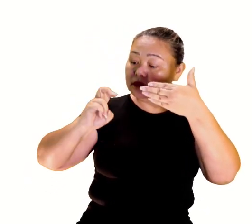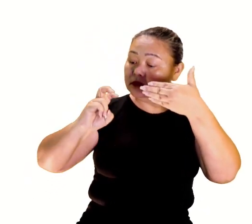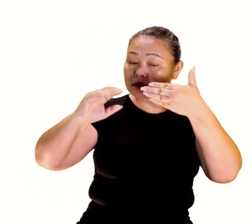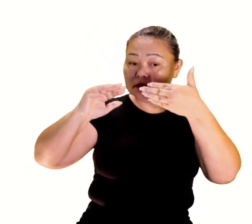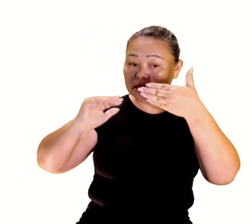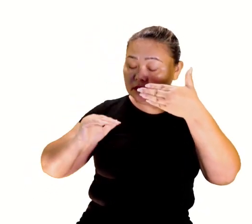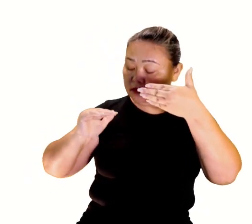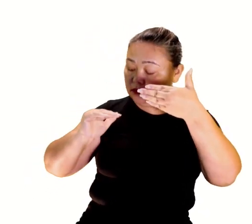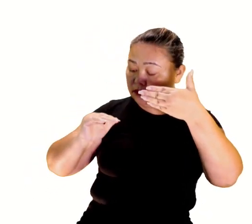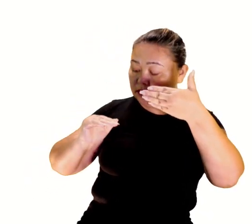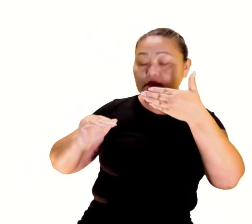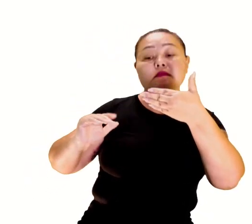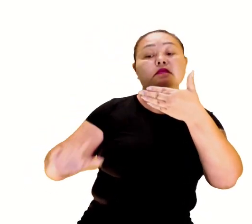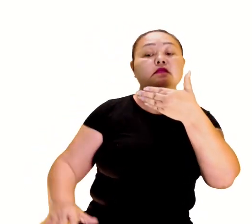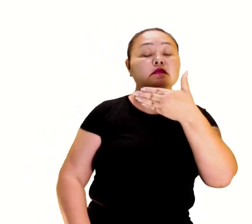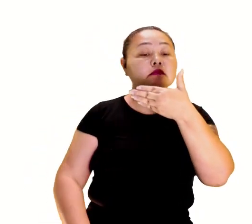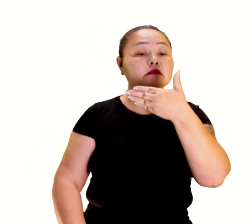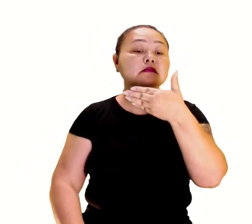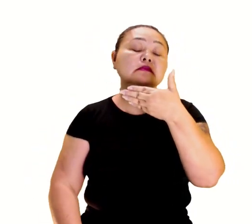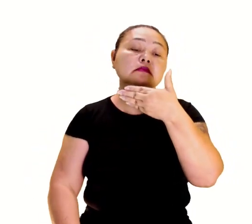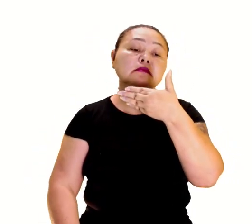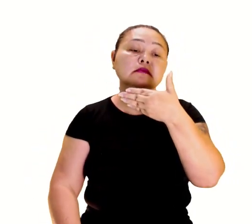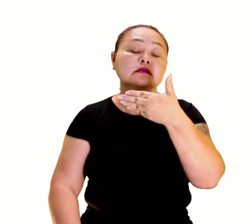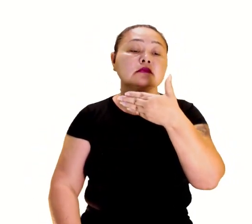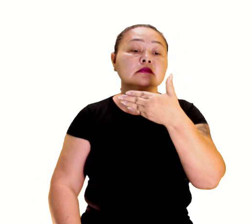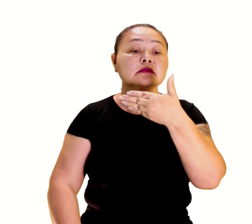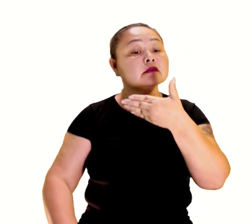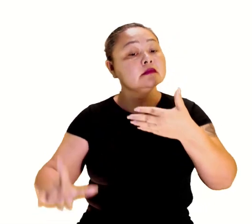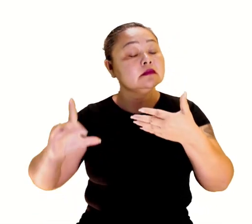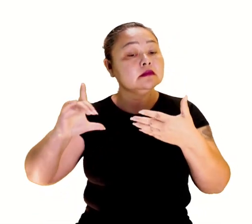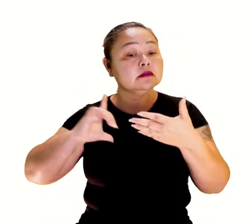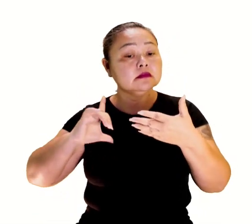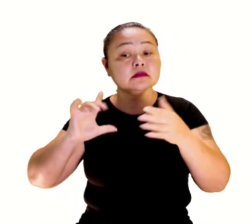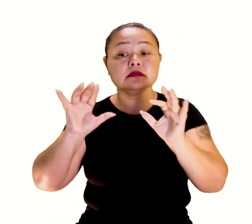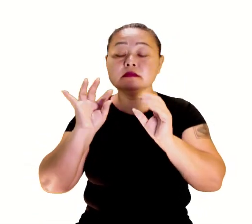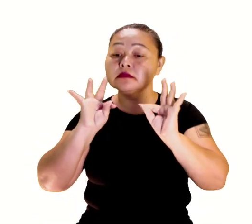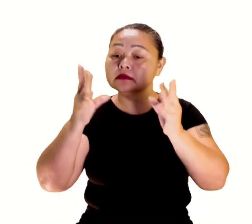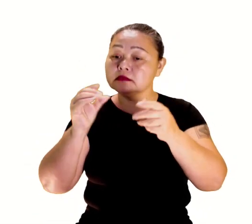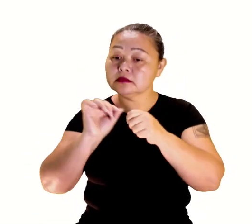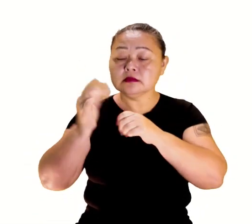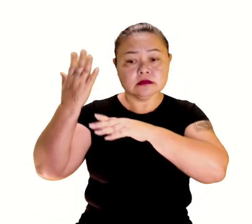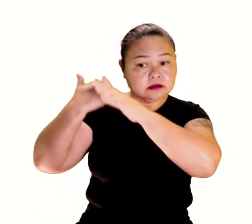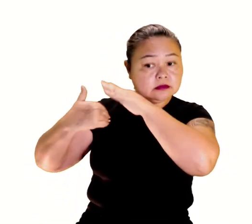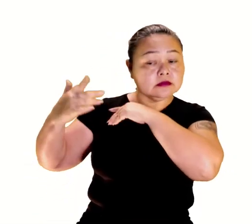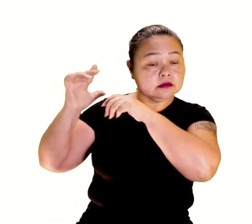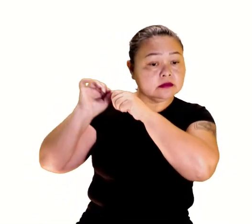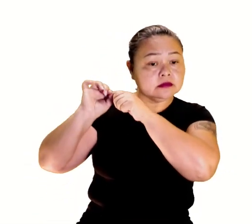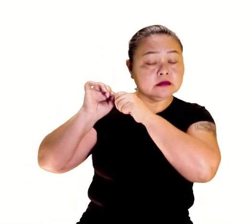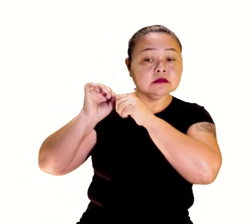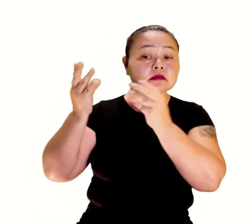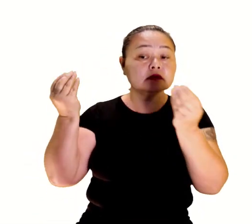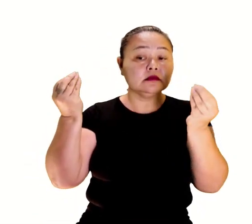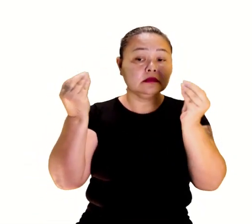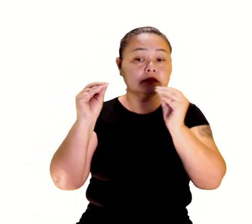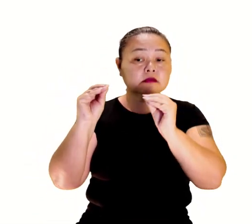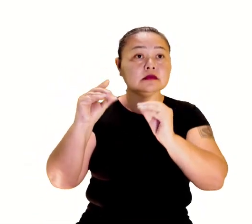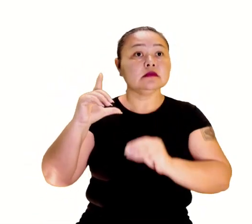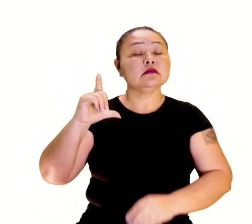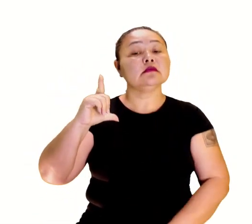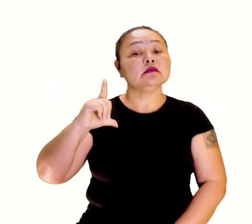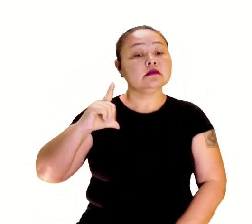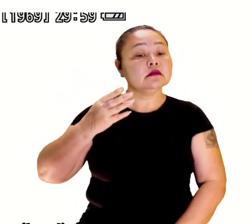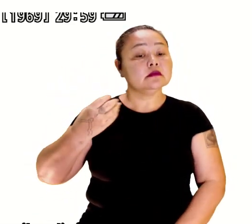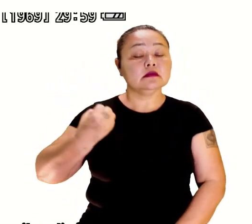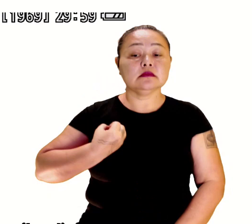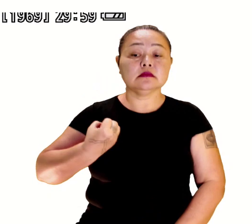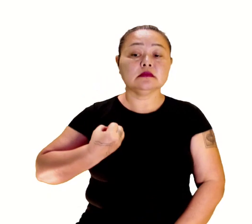a esquerda. Beleza. Então quer dizer que todas as aulas anteriores estão se encaixando agora nessas aulas que